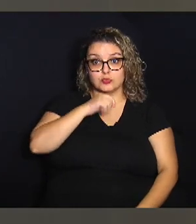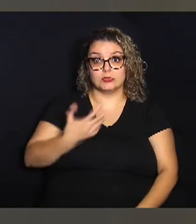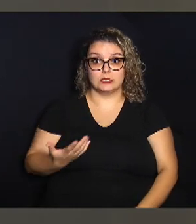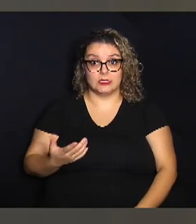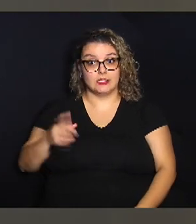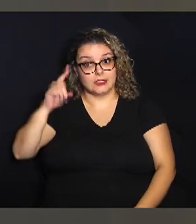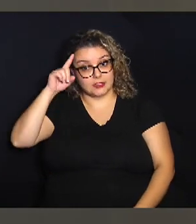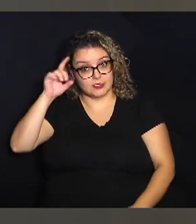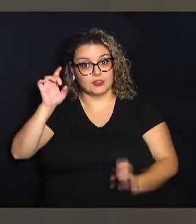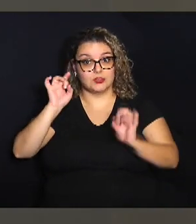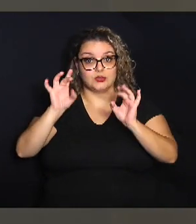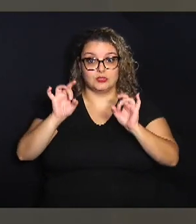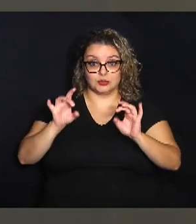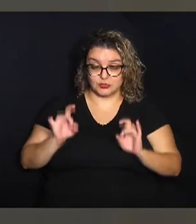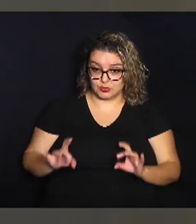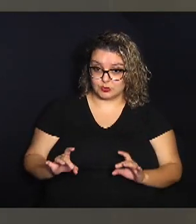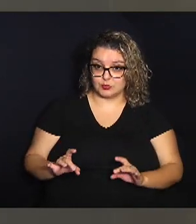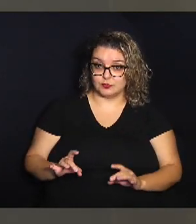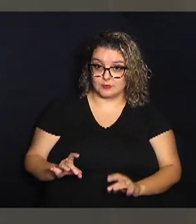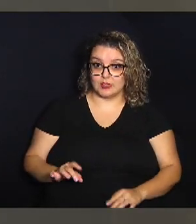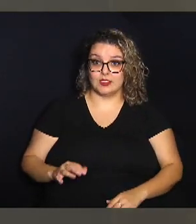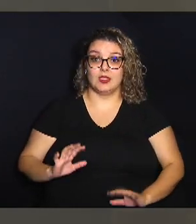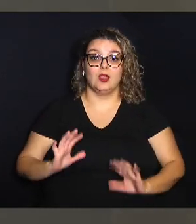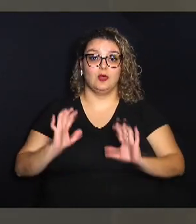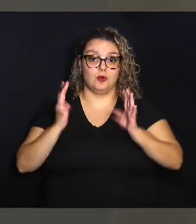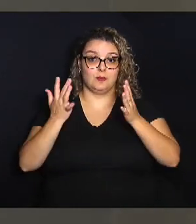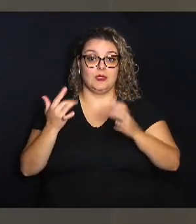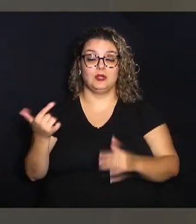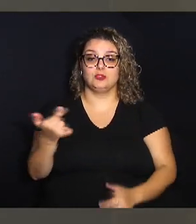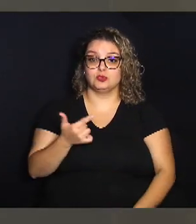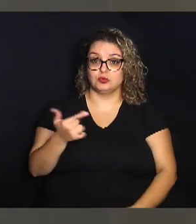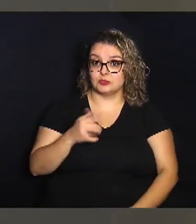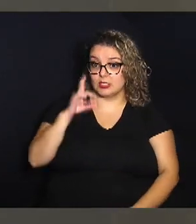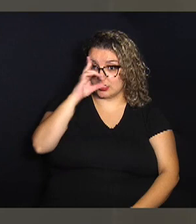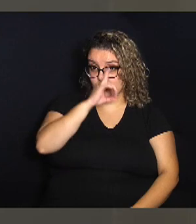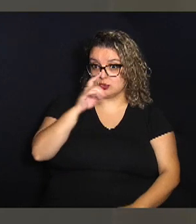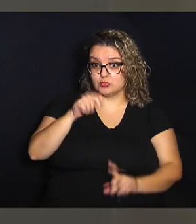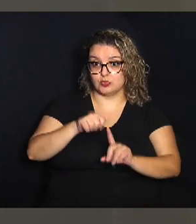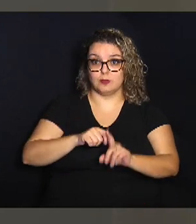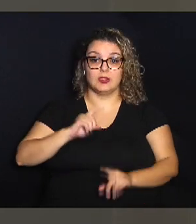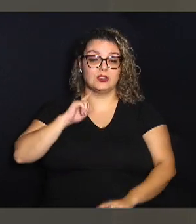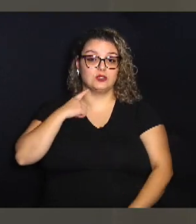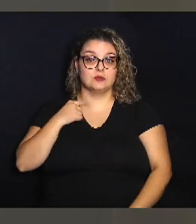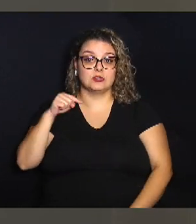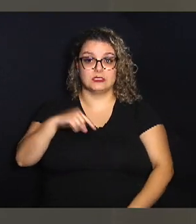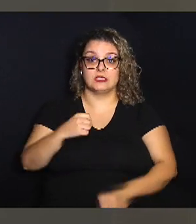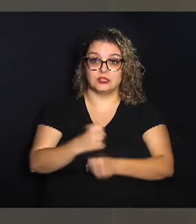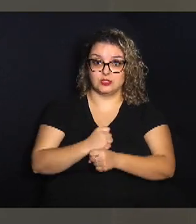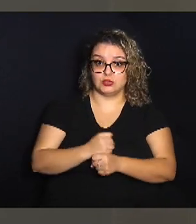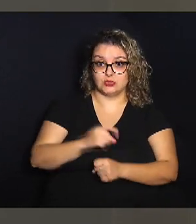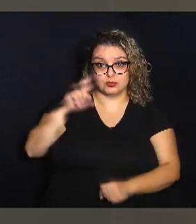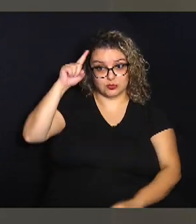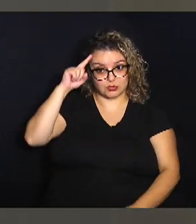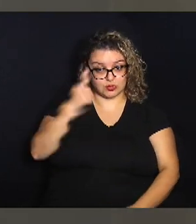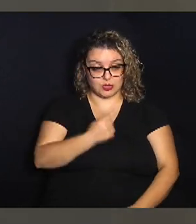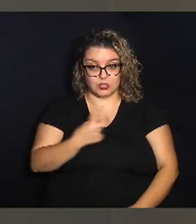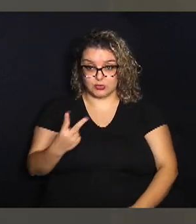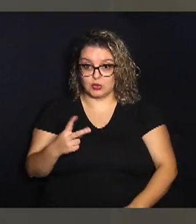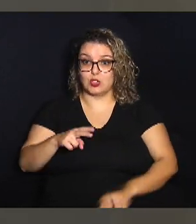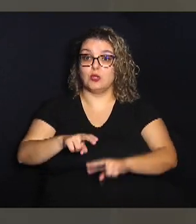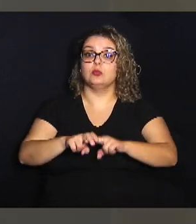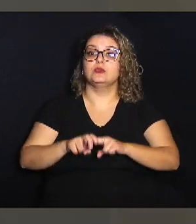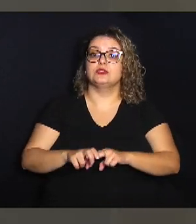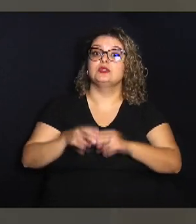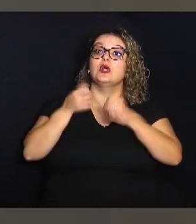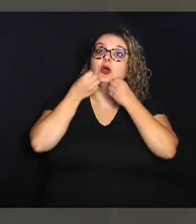tão especial que sempre é comemorada no segundo domingo do mês de maio, que neste ano cai no dia 12. Por isso é bom